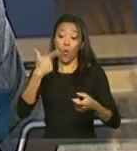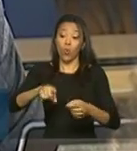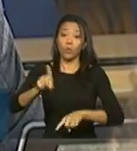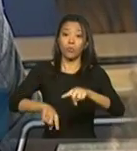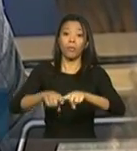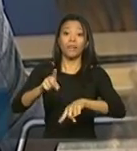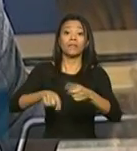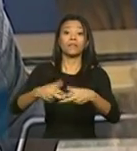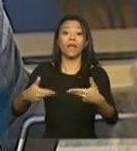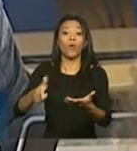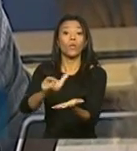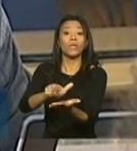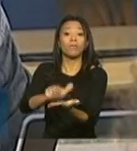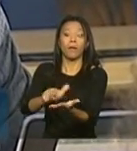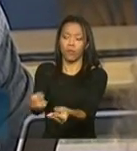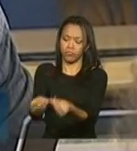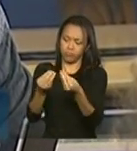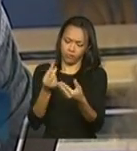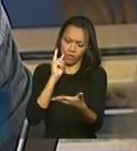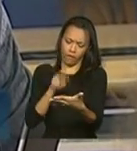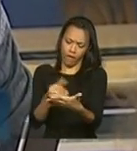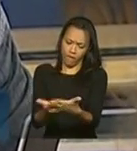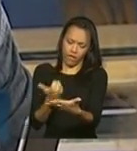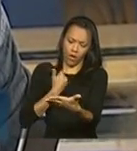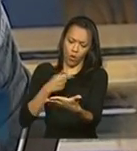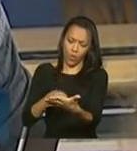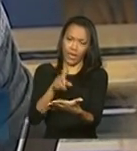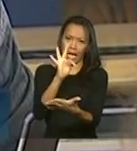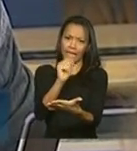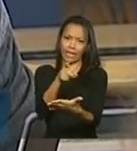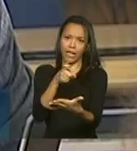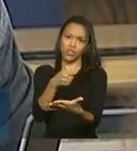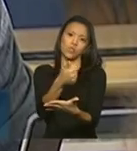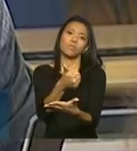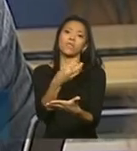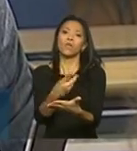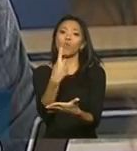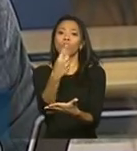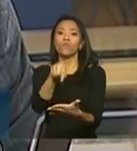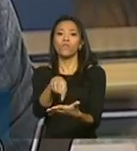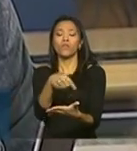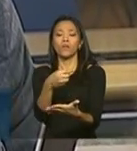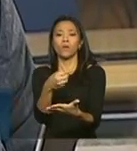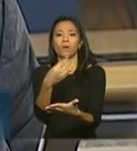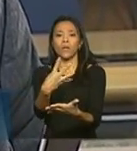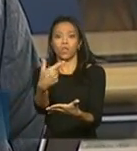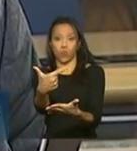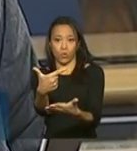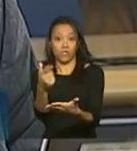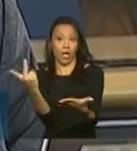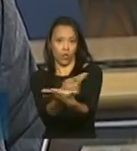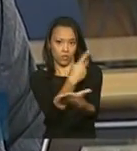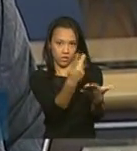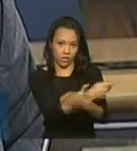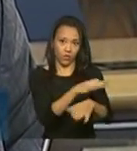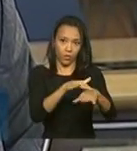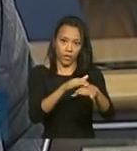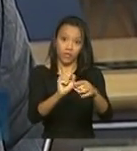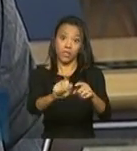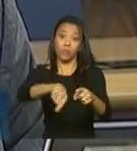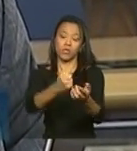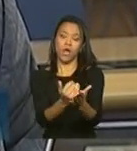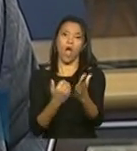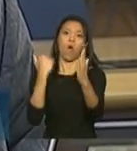gente, colocou que a taxa de incidência em 2013 era de 1,42 casos, e em 2014 aumentou